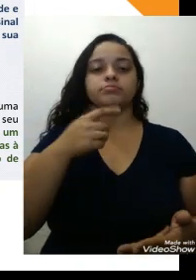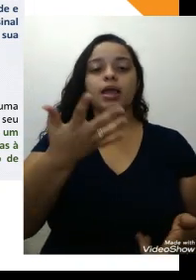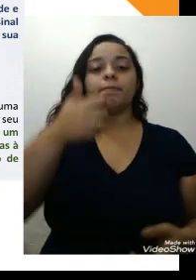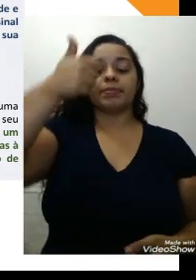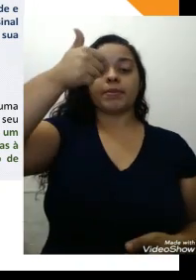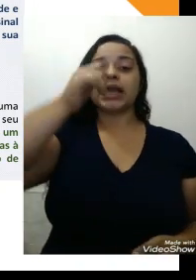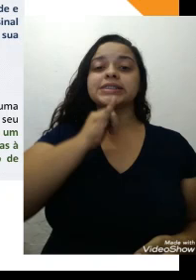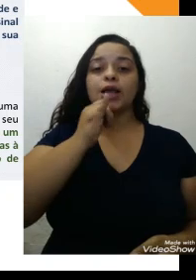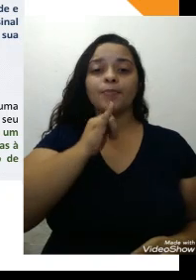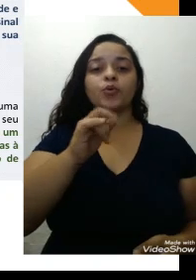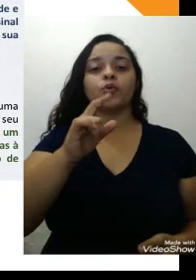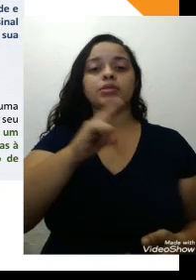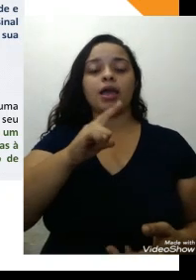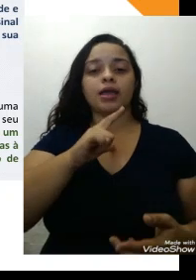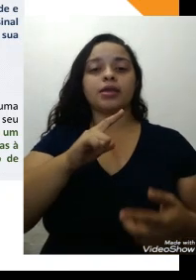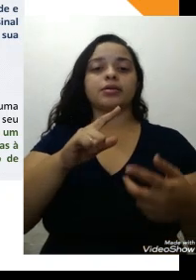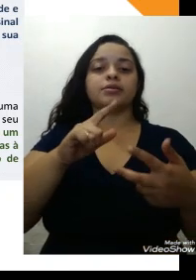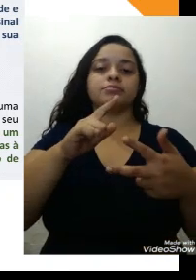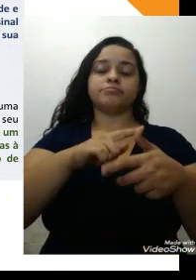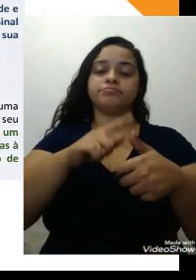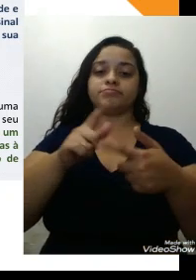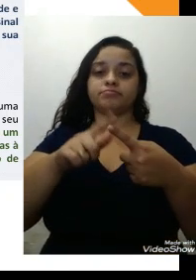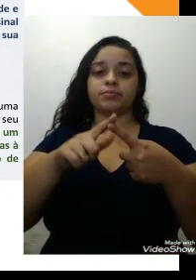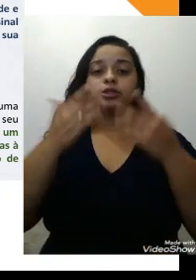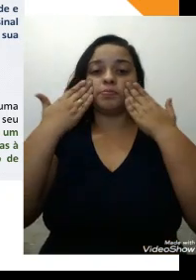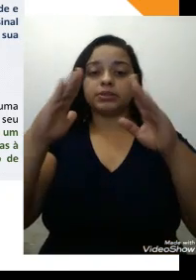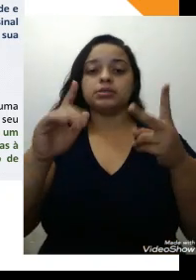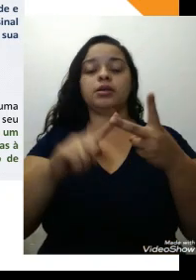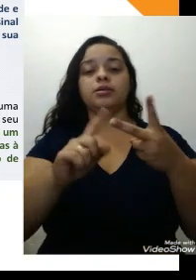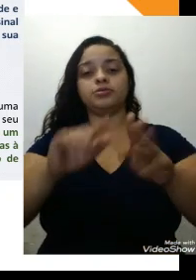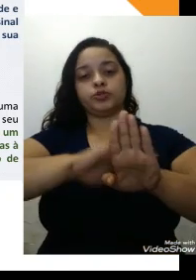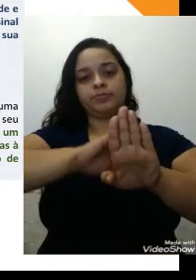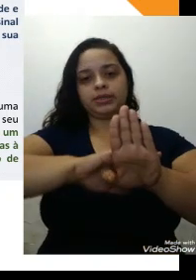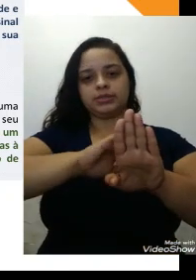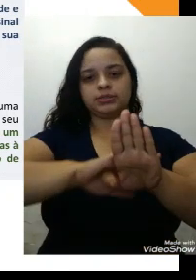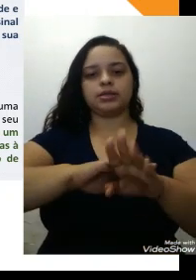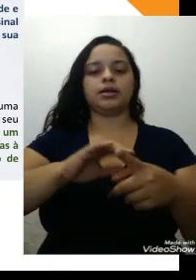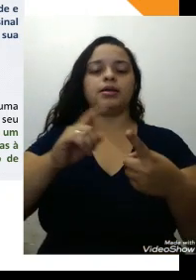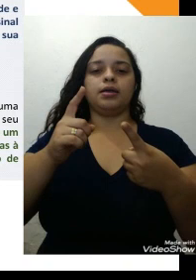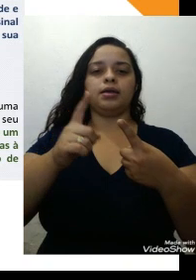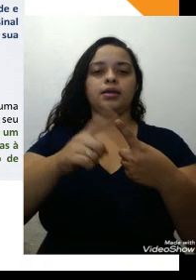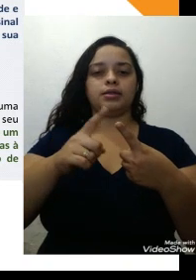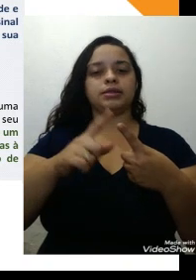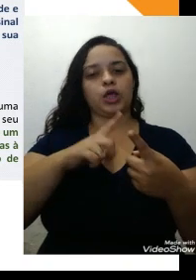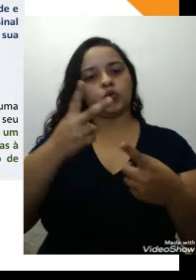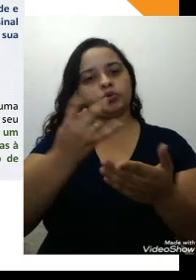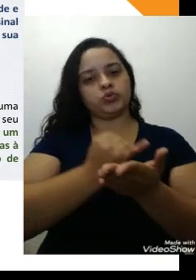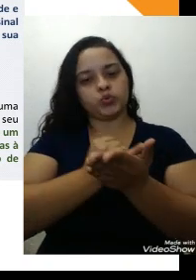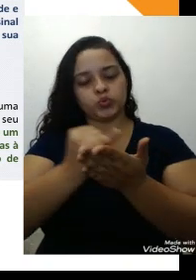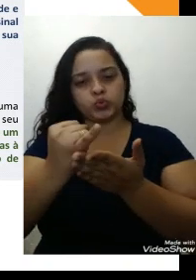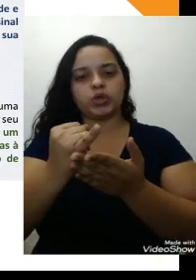primeiro exemplo traz uma tese explícita e o segundo uma tese implícita. Nós temos 2